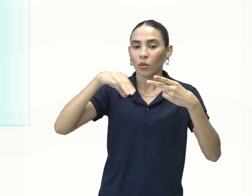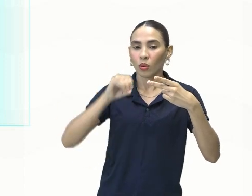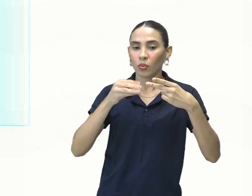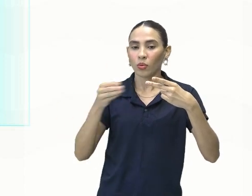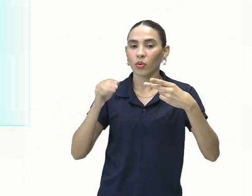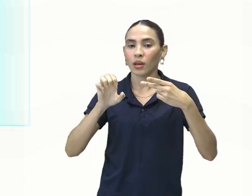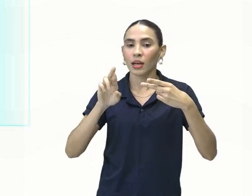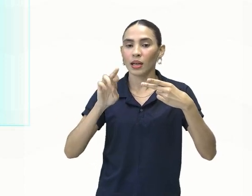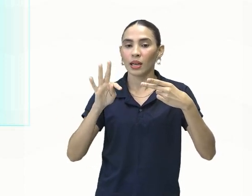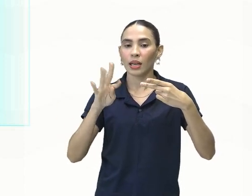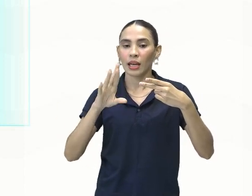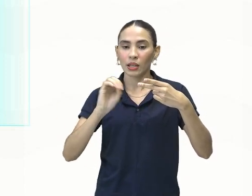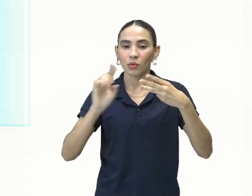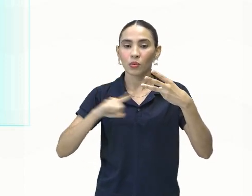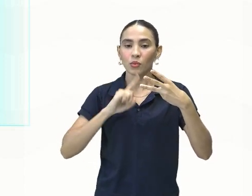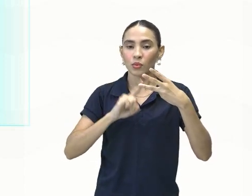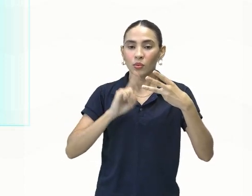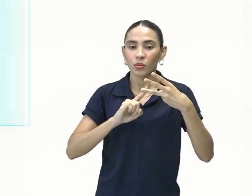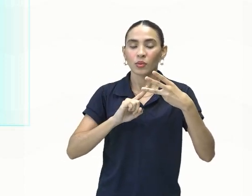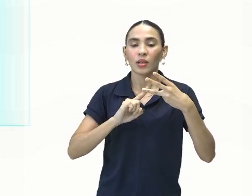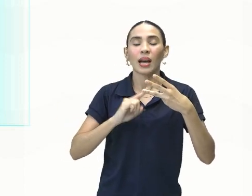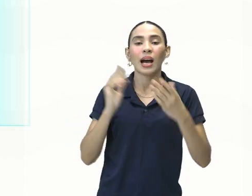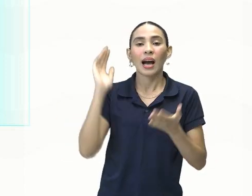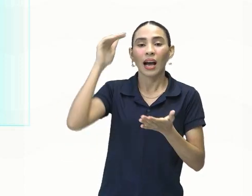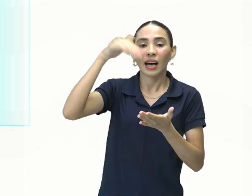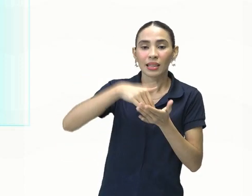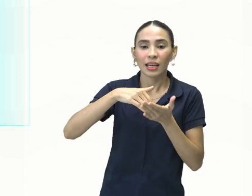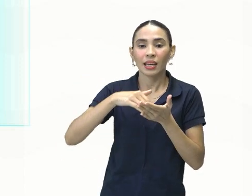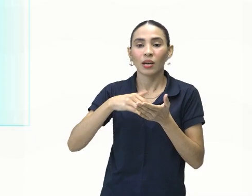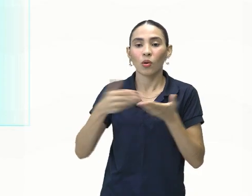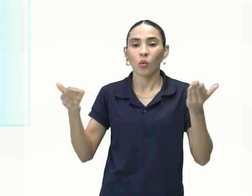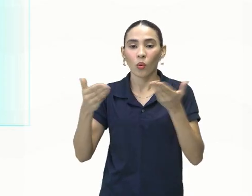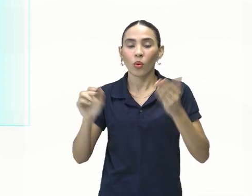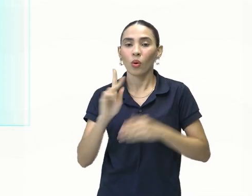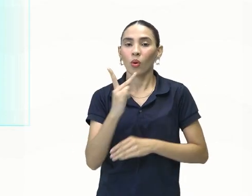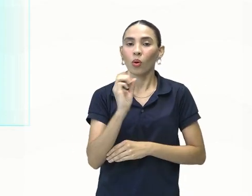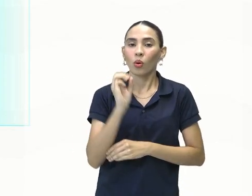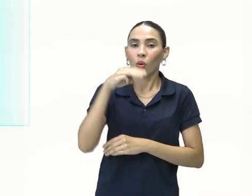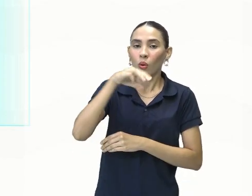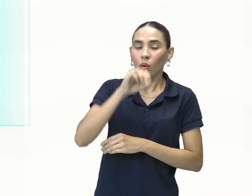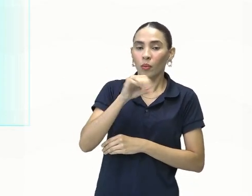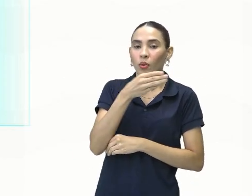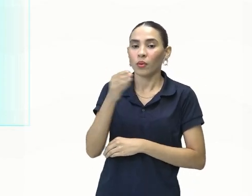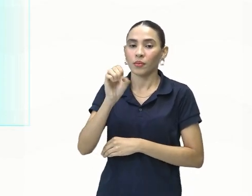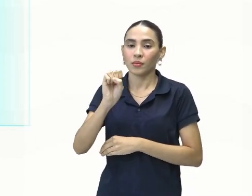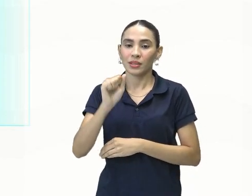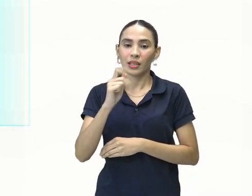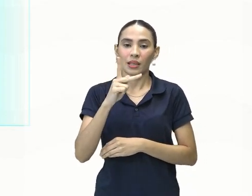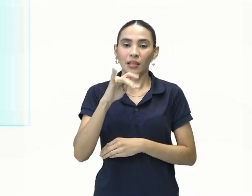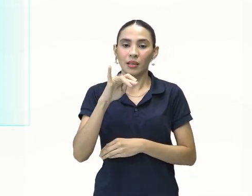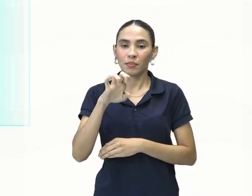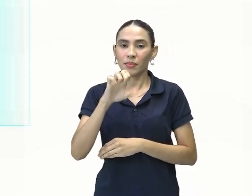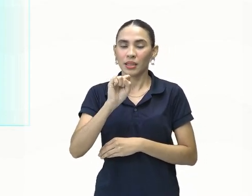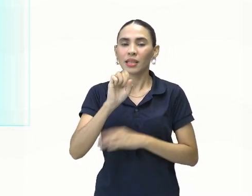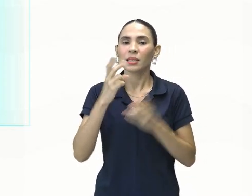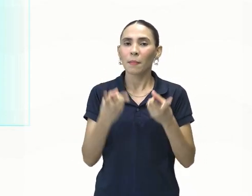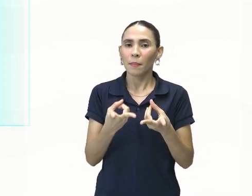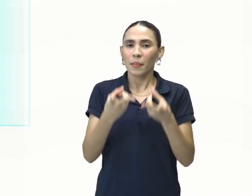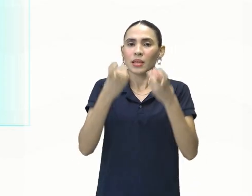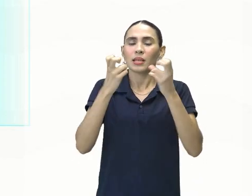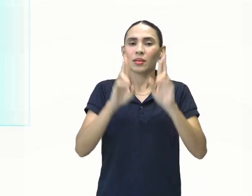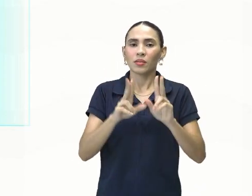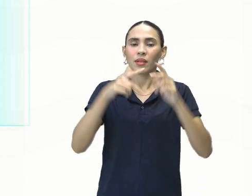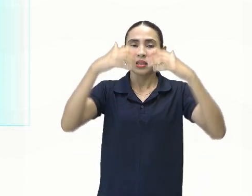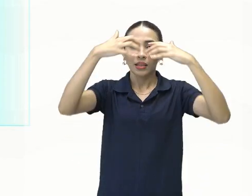Homo neanderthalensis, até chegar aqui ao presente, que é o Homo sapiens. Perceba aí, olha, a diferença do